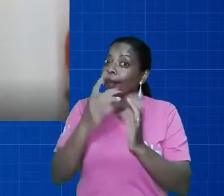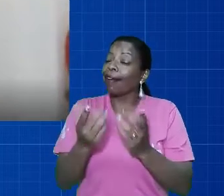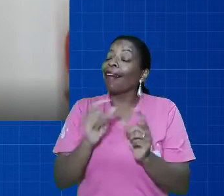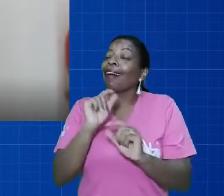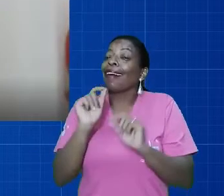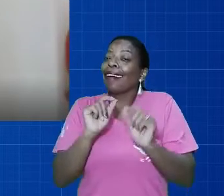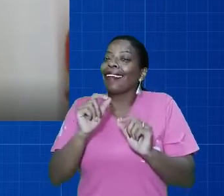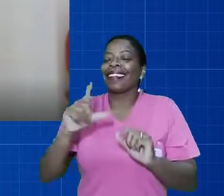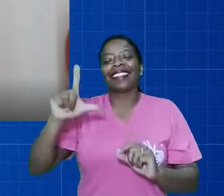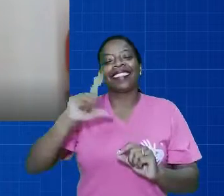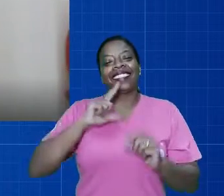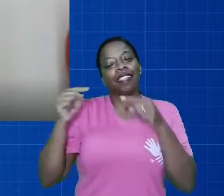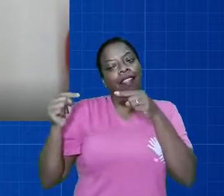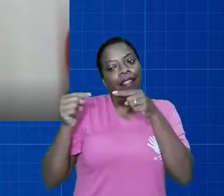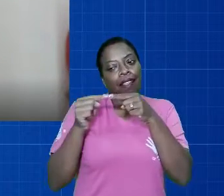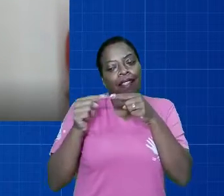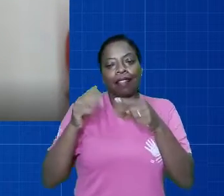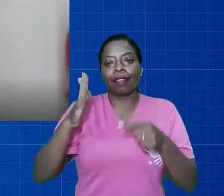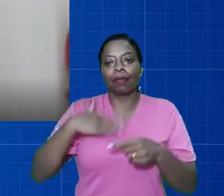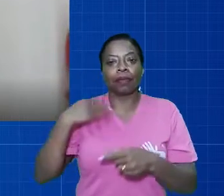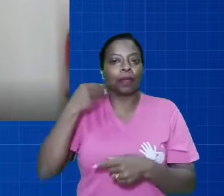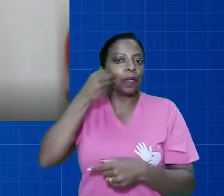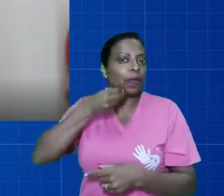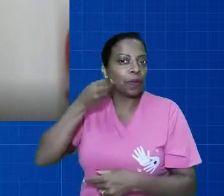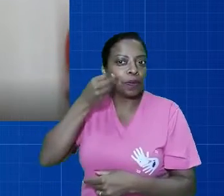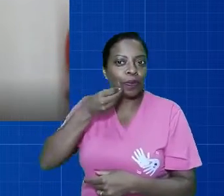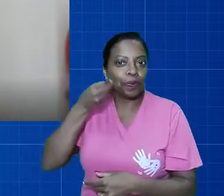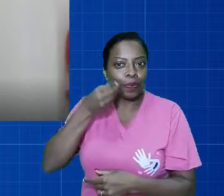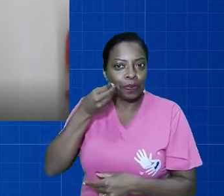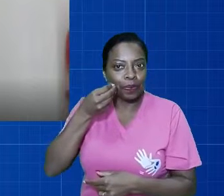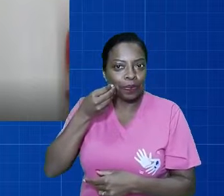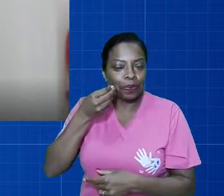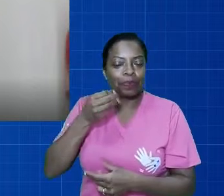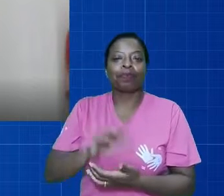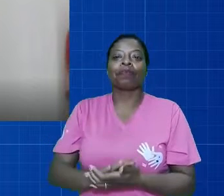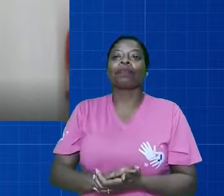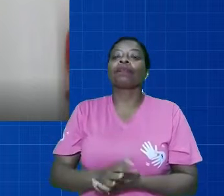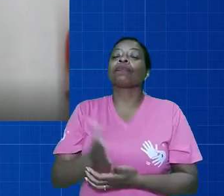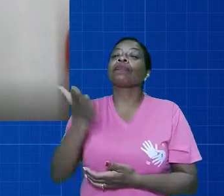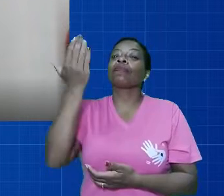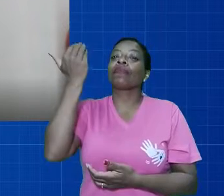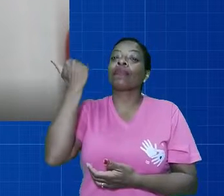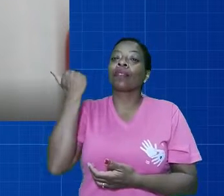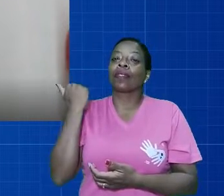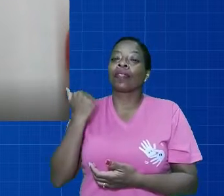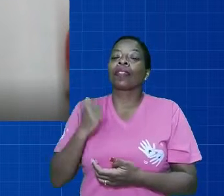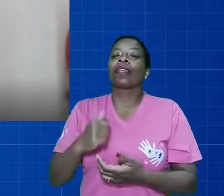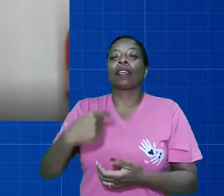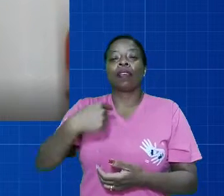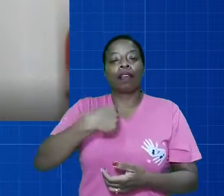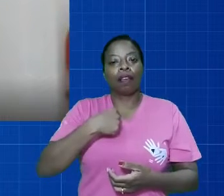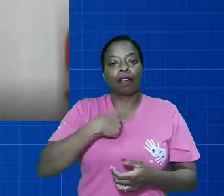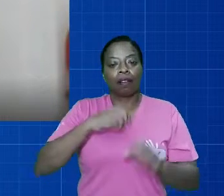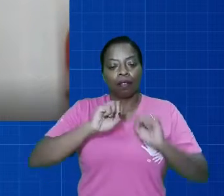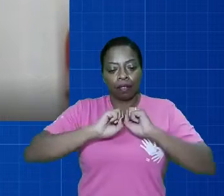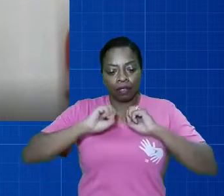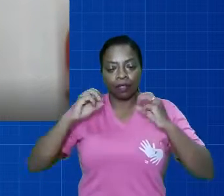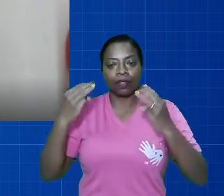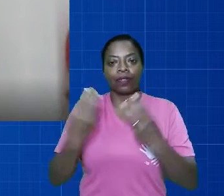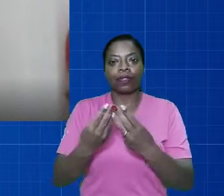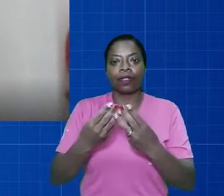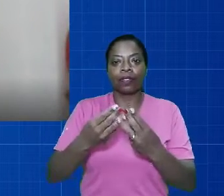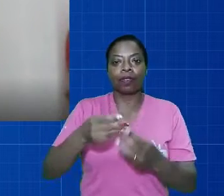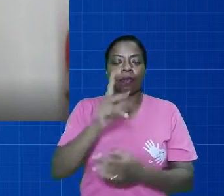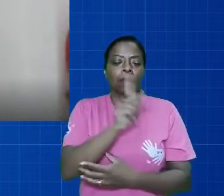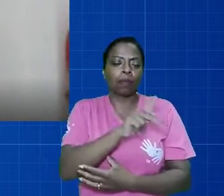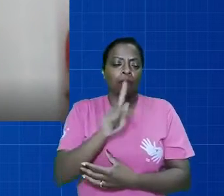minha trajetória, tanto de momentos que eu estava na oficina como professor e refleti sobre